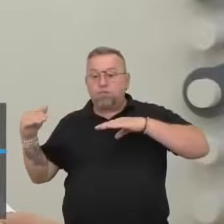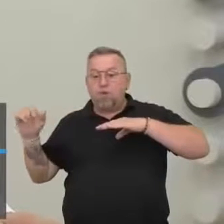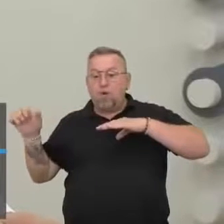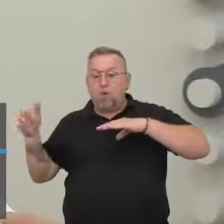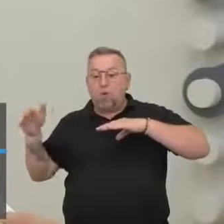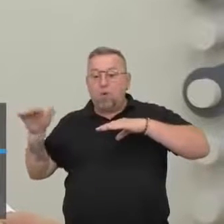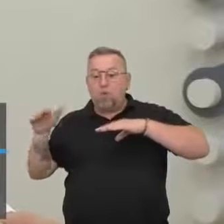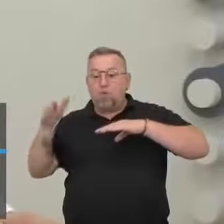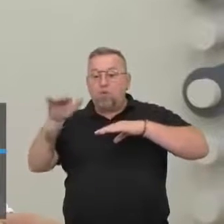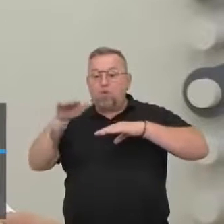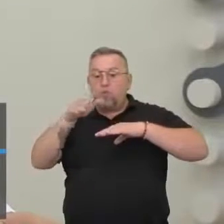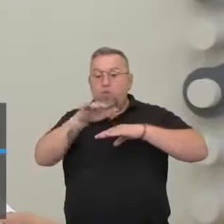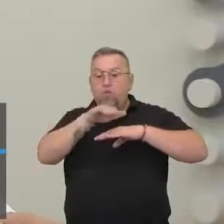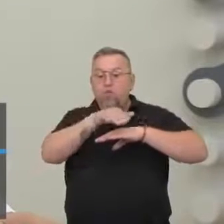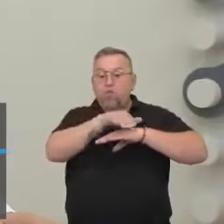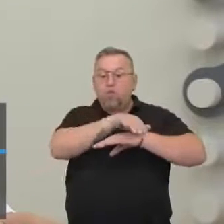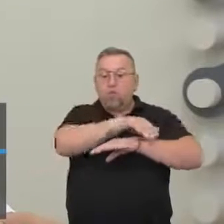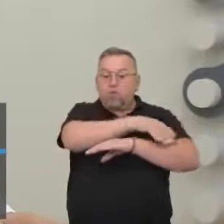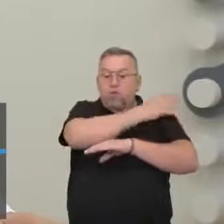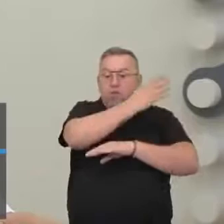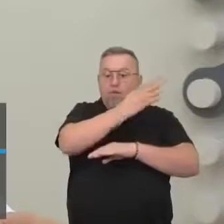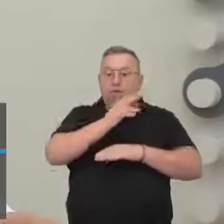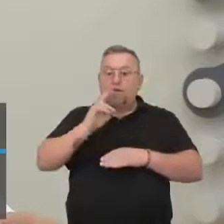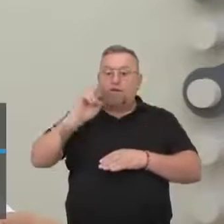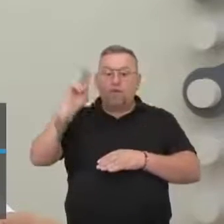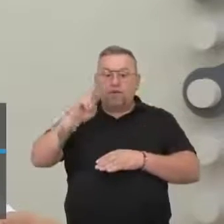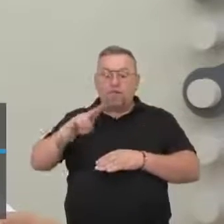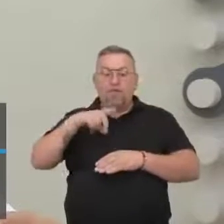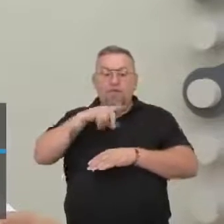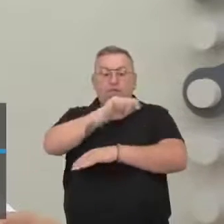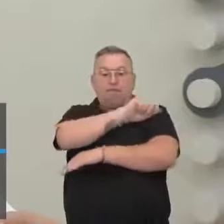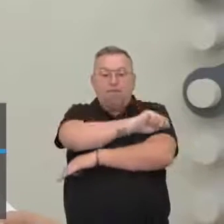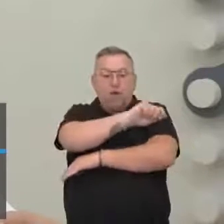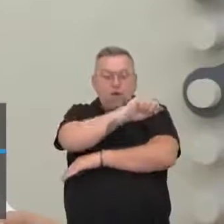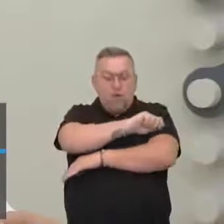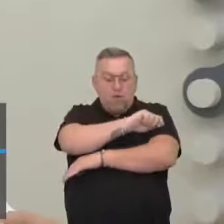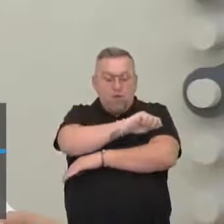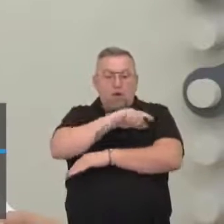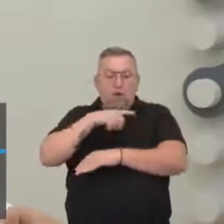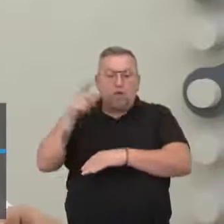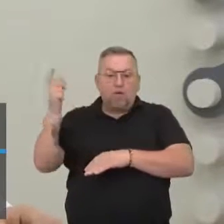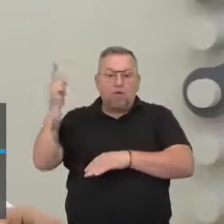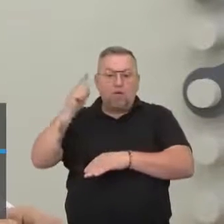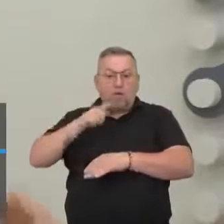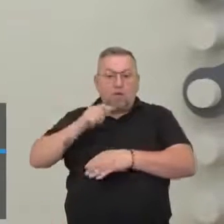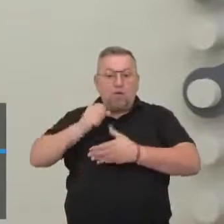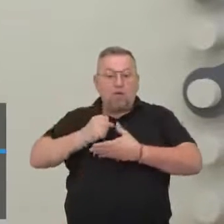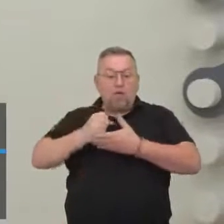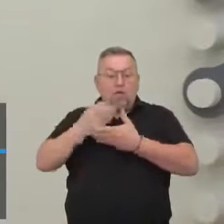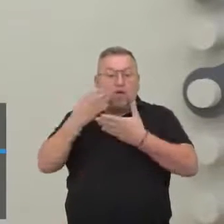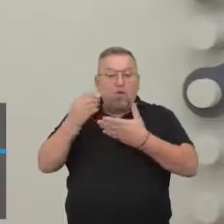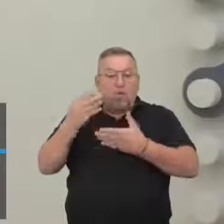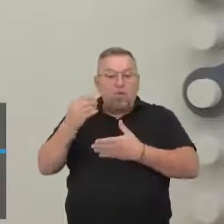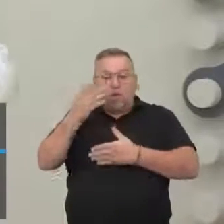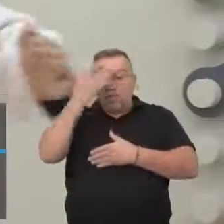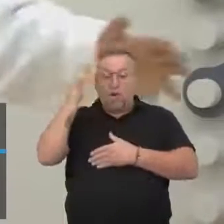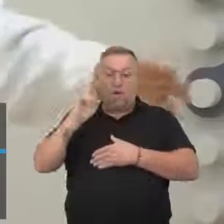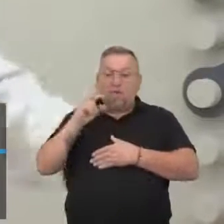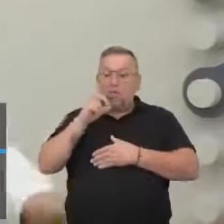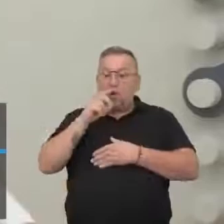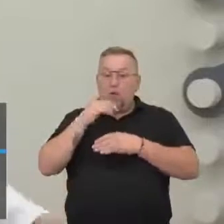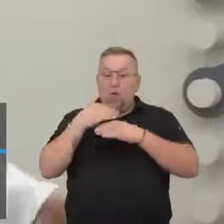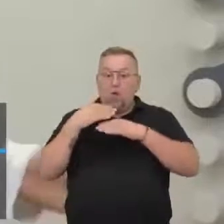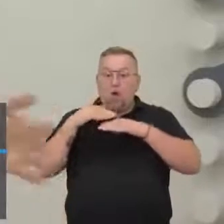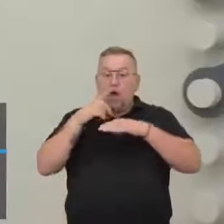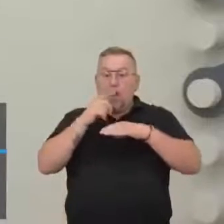dessa, num tsunami recente que teve aí, que foi uma aluna do ensino fundamental, ela conseguiu salvar um monte de gente, porque quando ela viu a água recuando,